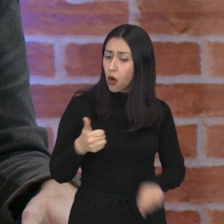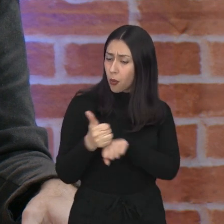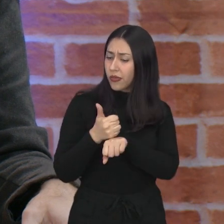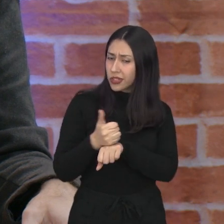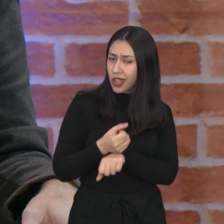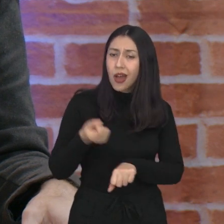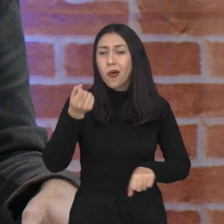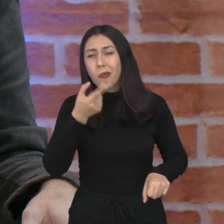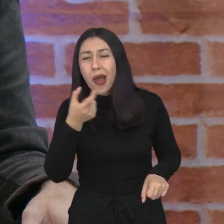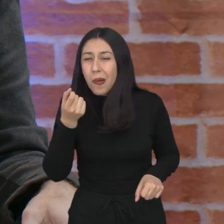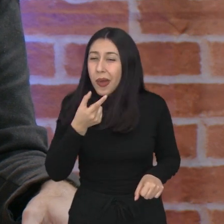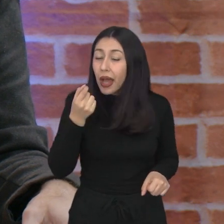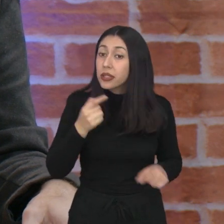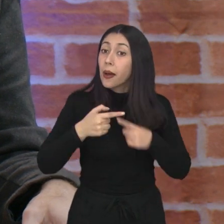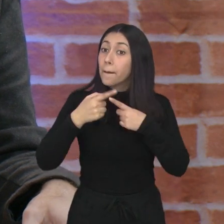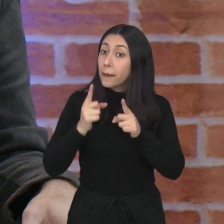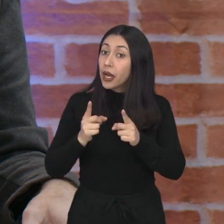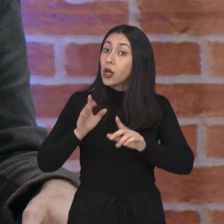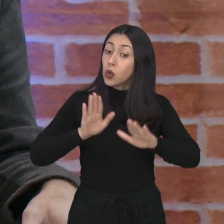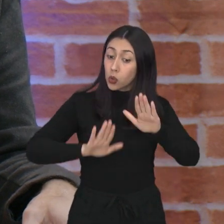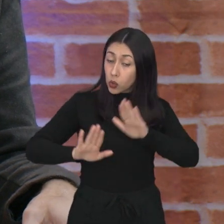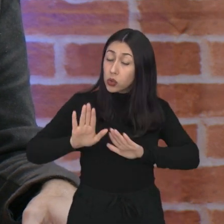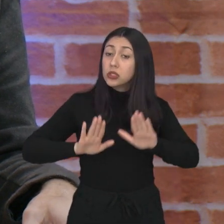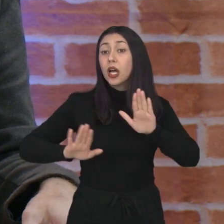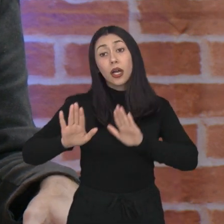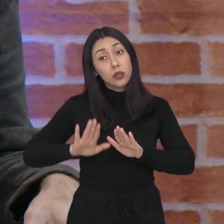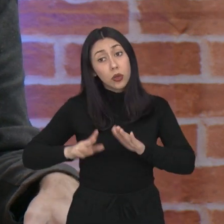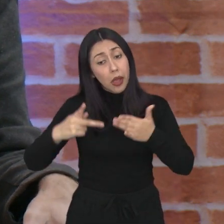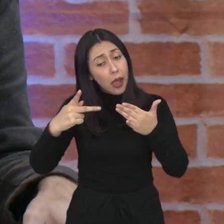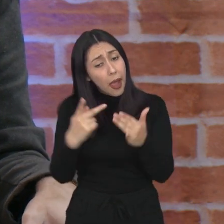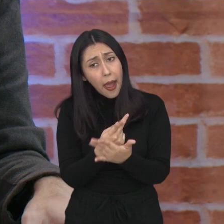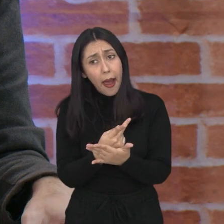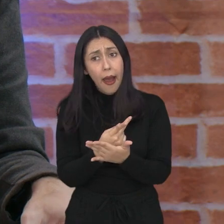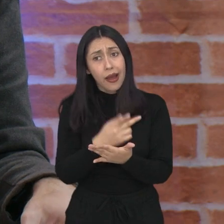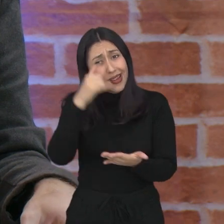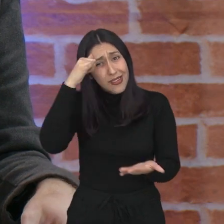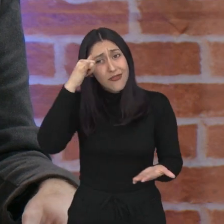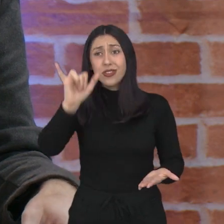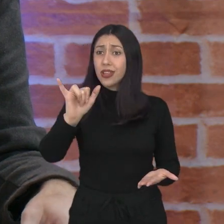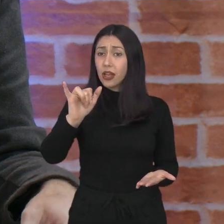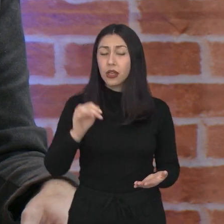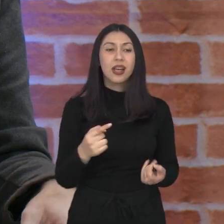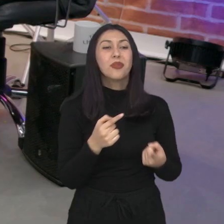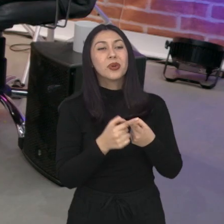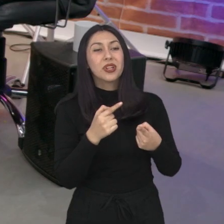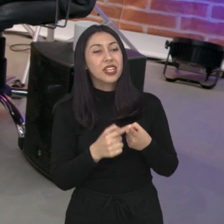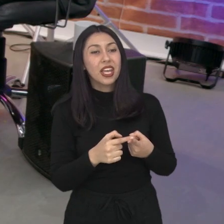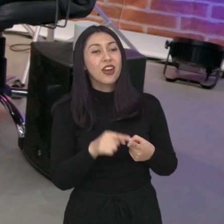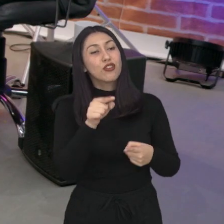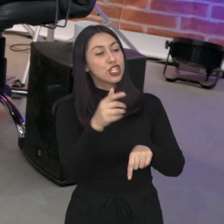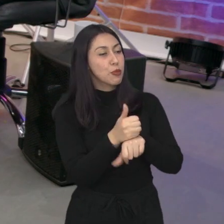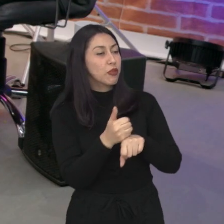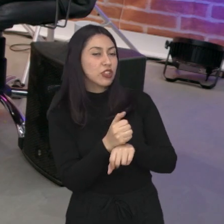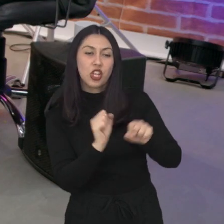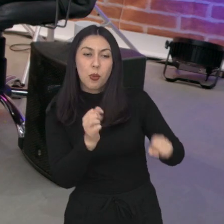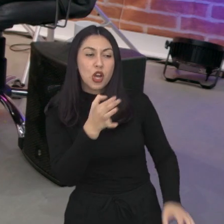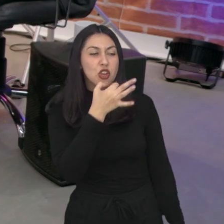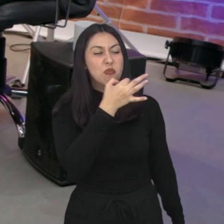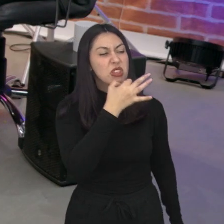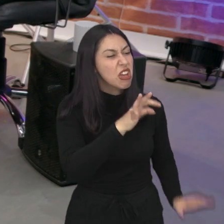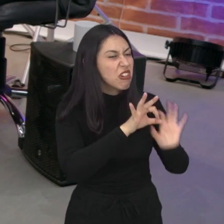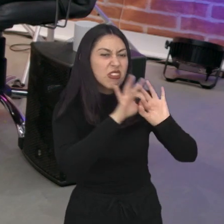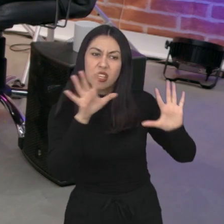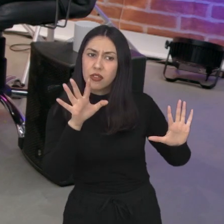humorista, eu tenho que ter todo o cuidado do mundo e tentar errar o menos possível. Não é porque você é humorista que pode correr solto, falar o que